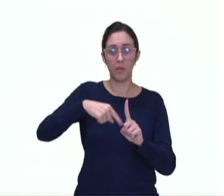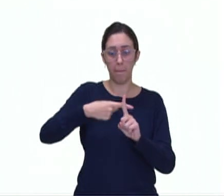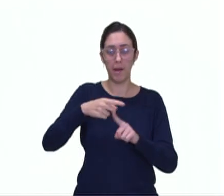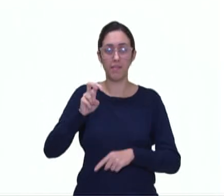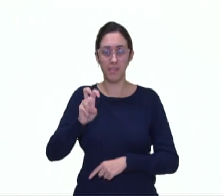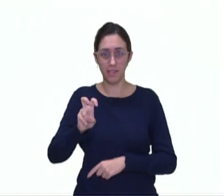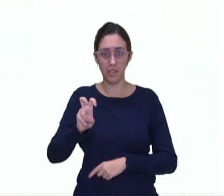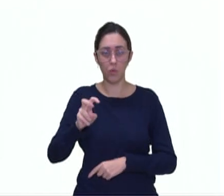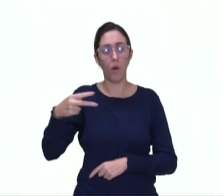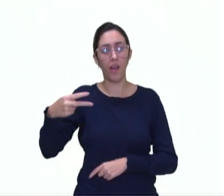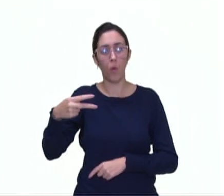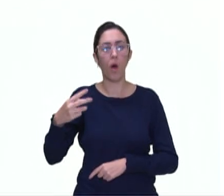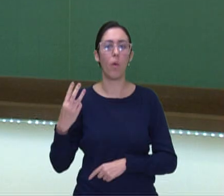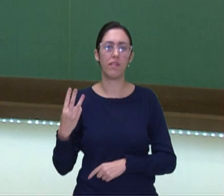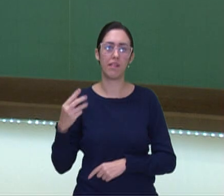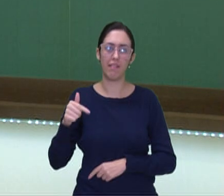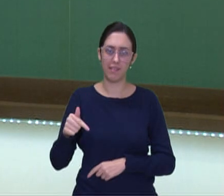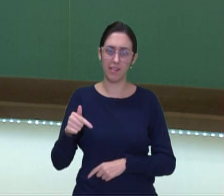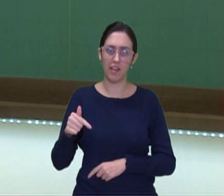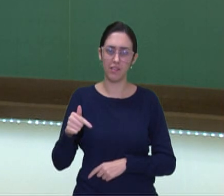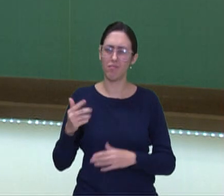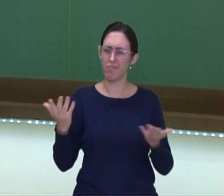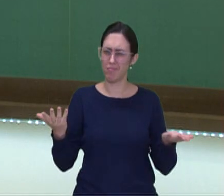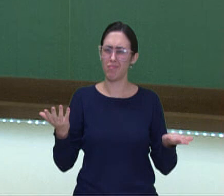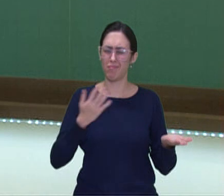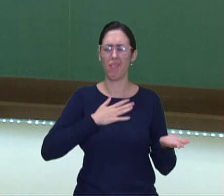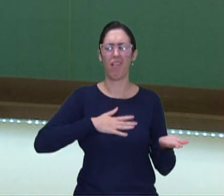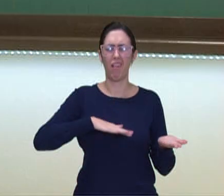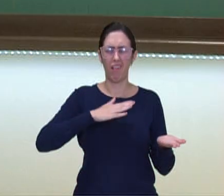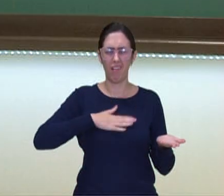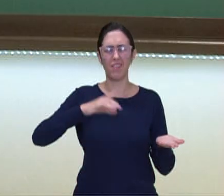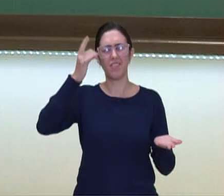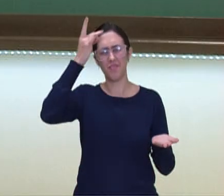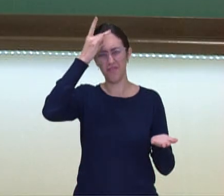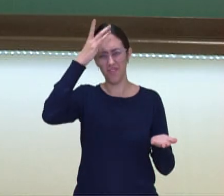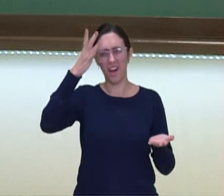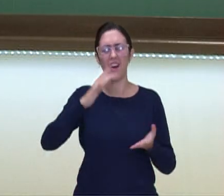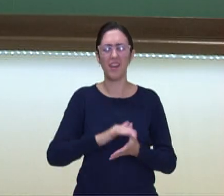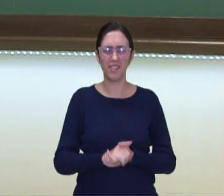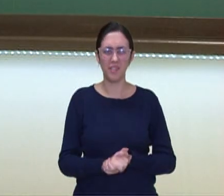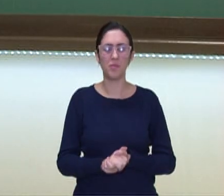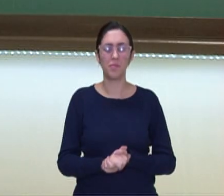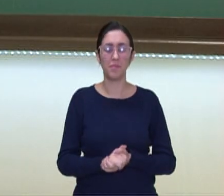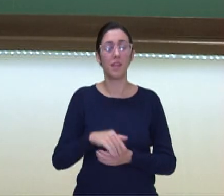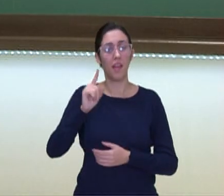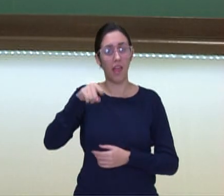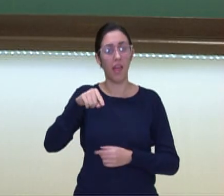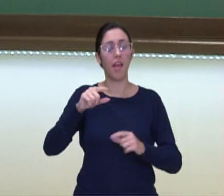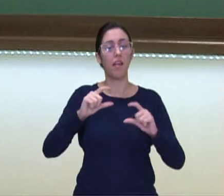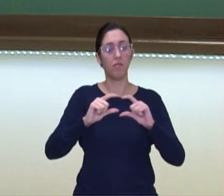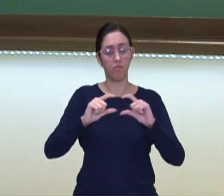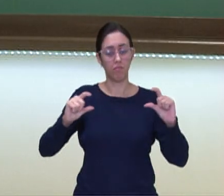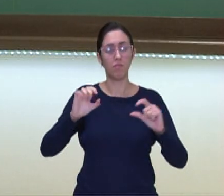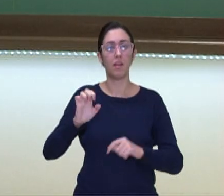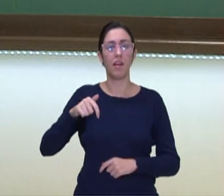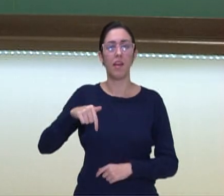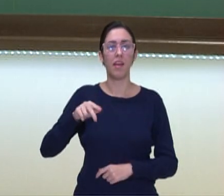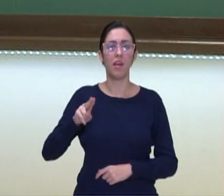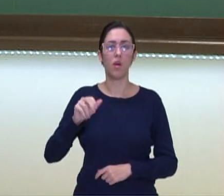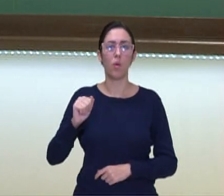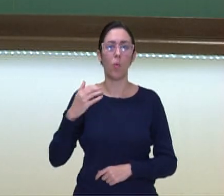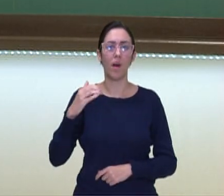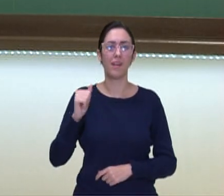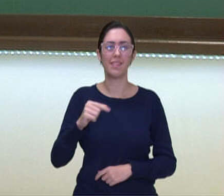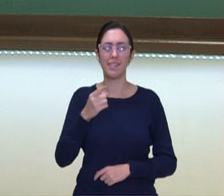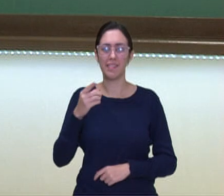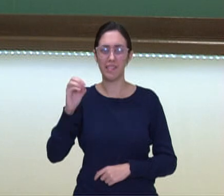igual a 37. Bem tranquilo, né? Essa expressão, na verdade não é uma expressão, é uma equação. Né? Tem um sinal de igualdade, tem